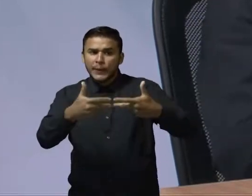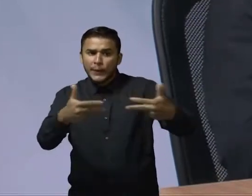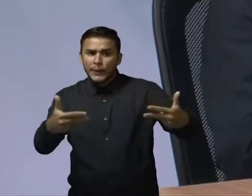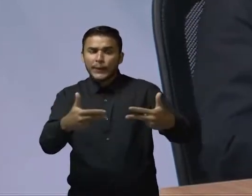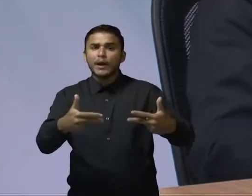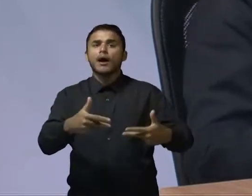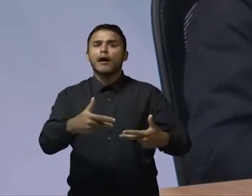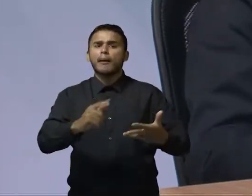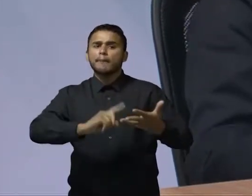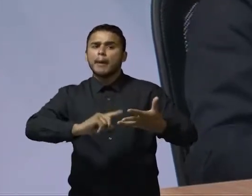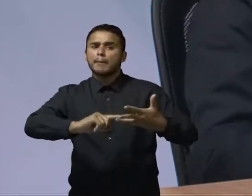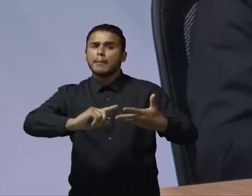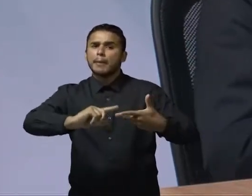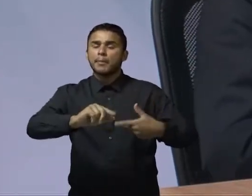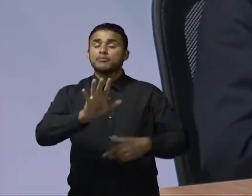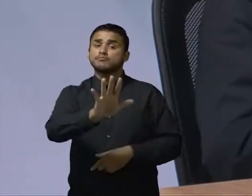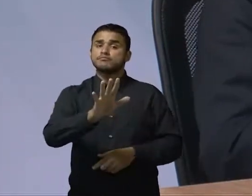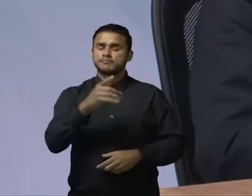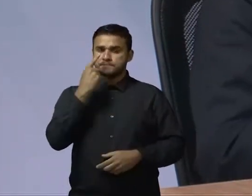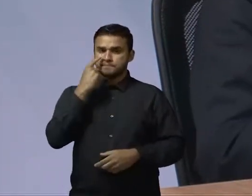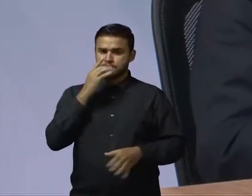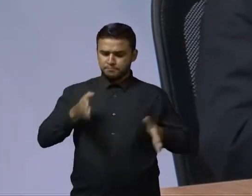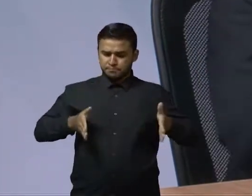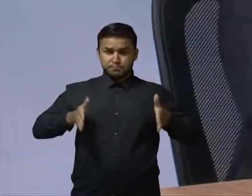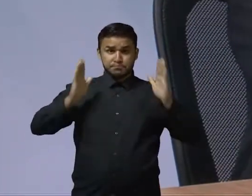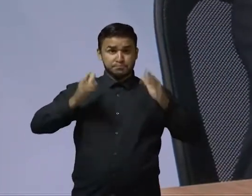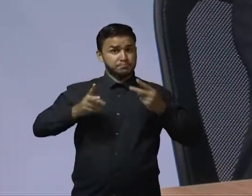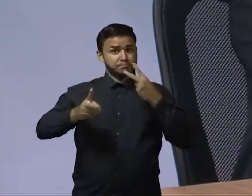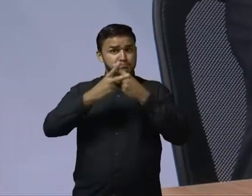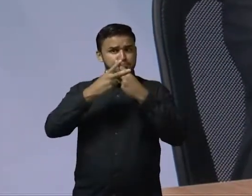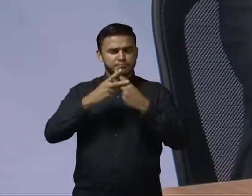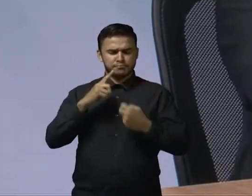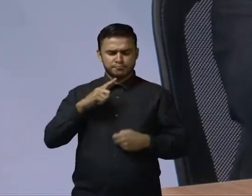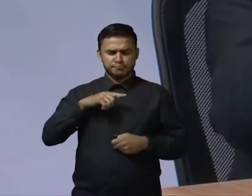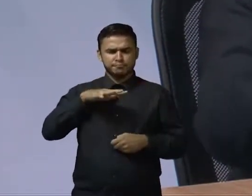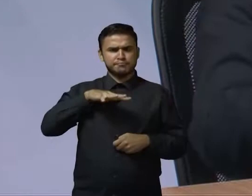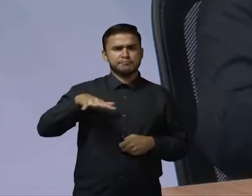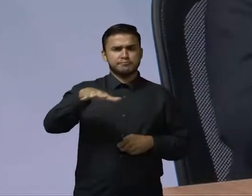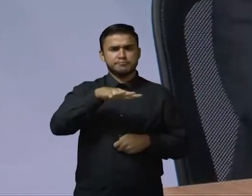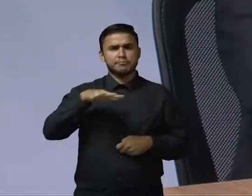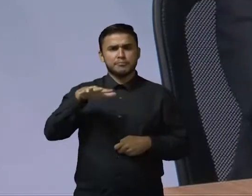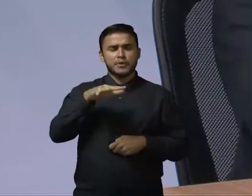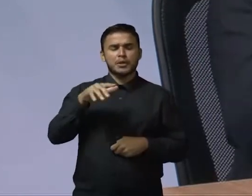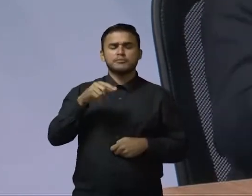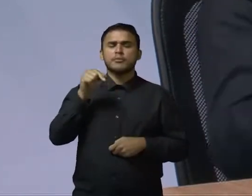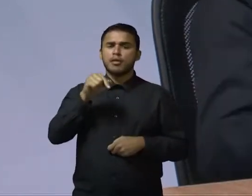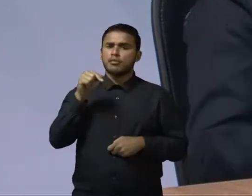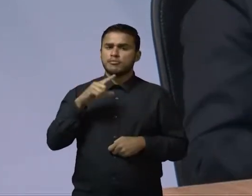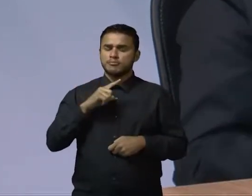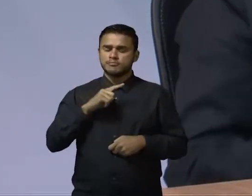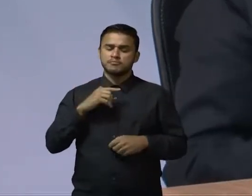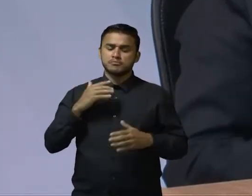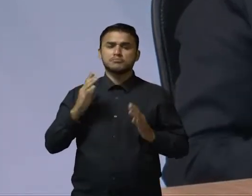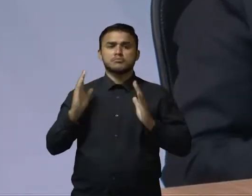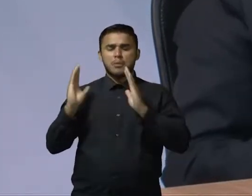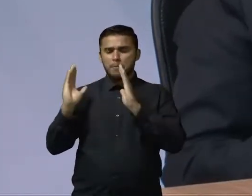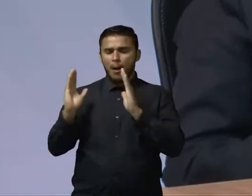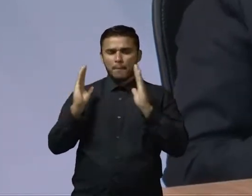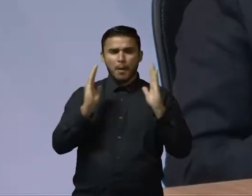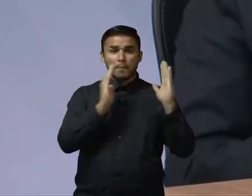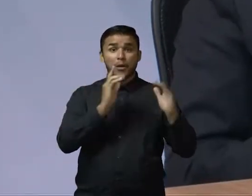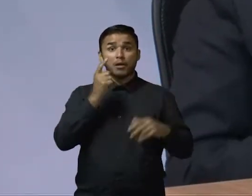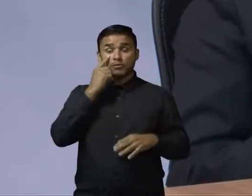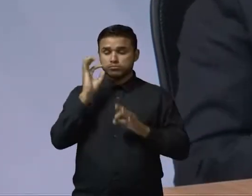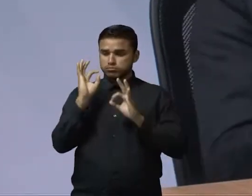que você vai priorizar? O sistema penitenciário, ele é o último, vamos dizer assim, é a última etapa do sistema de justiça. Nós